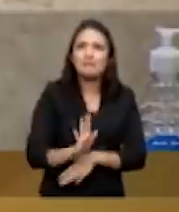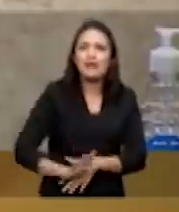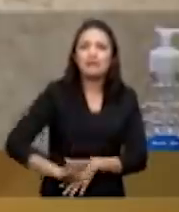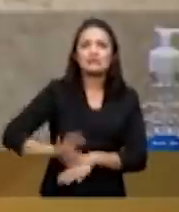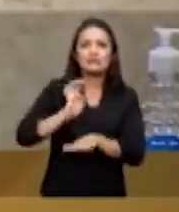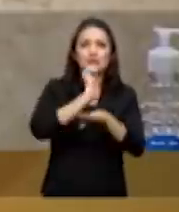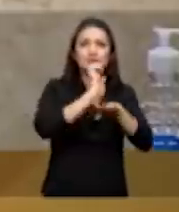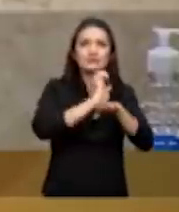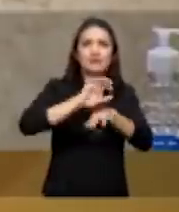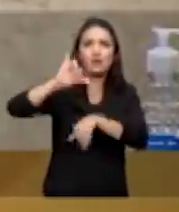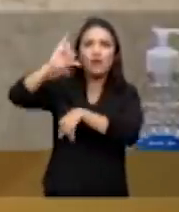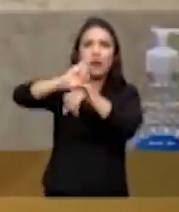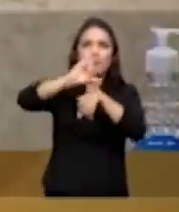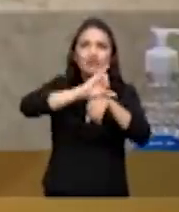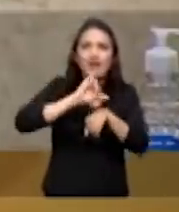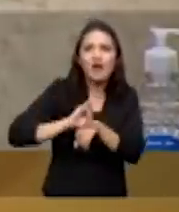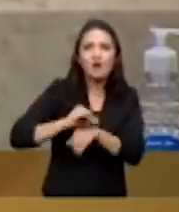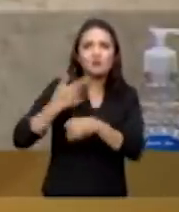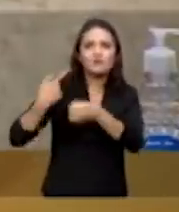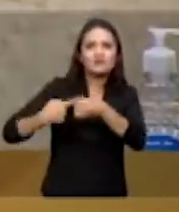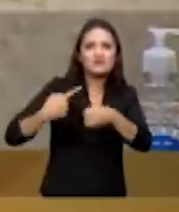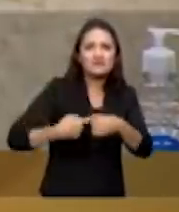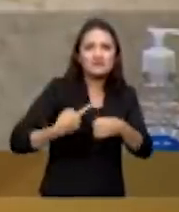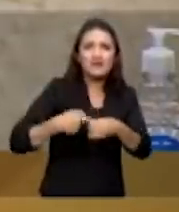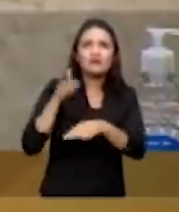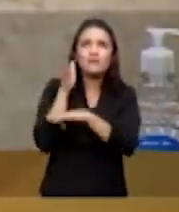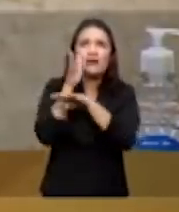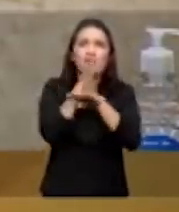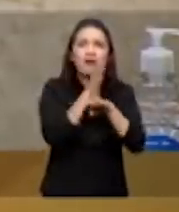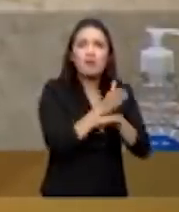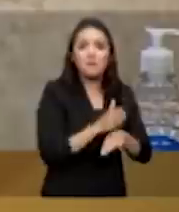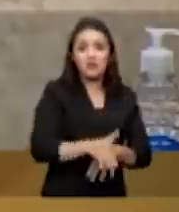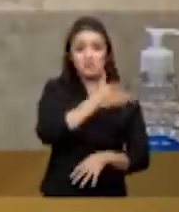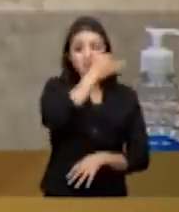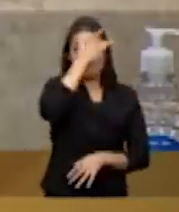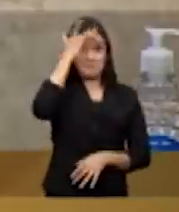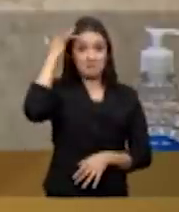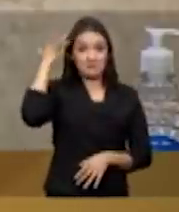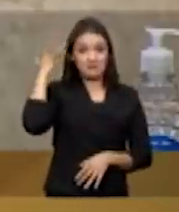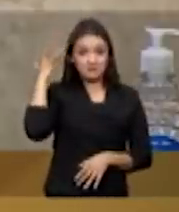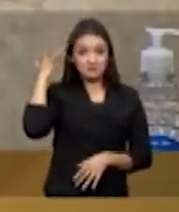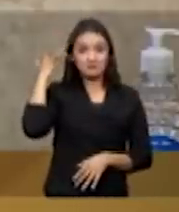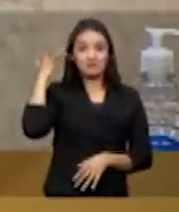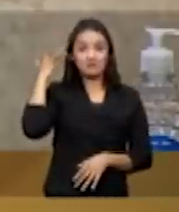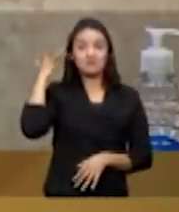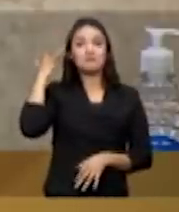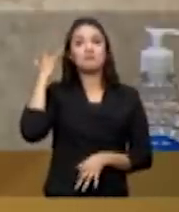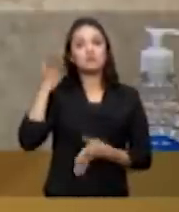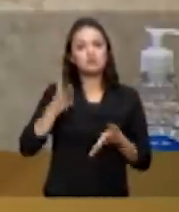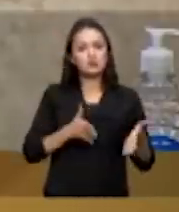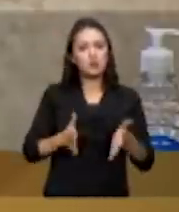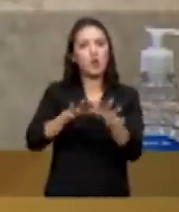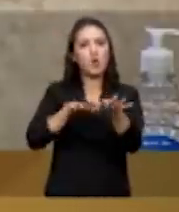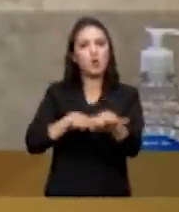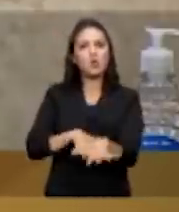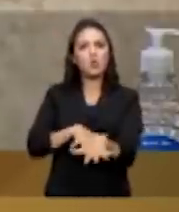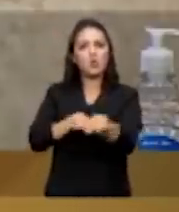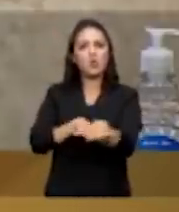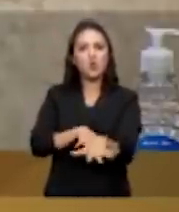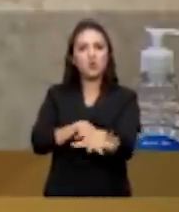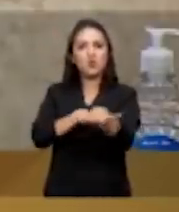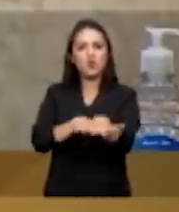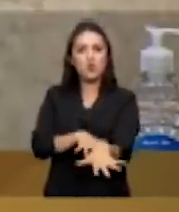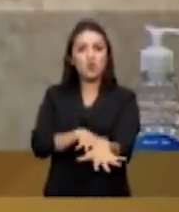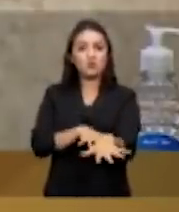em diversas cidades do país, cidadãos compareceram às ruas.